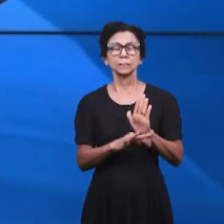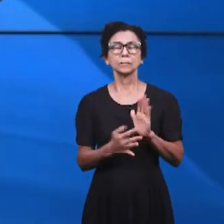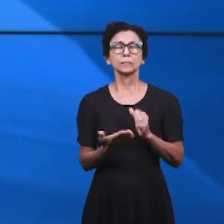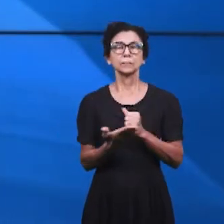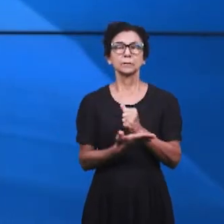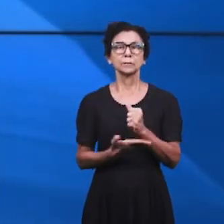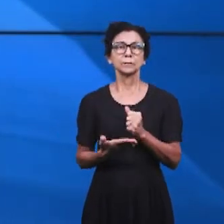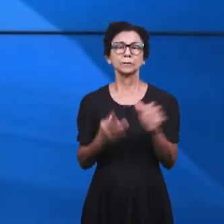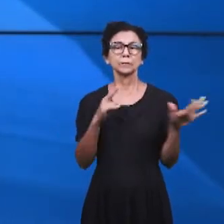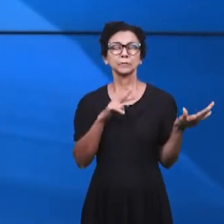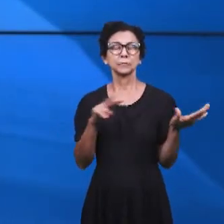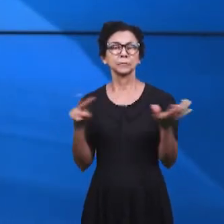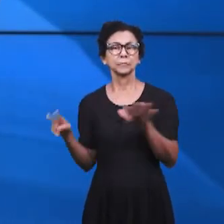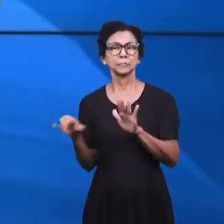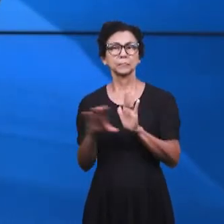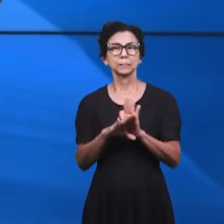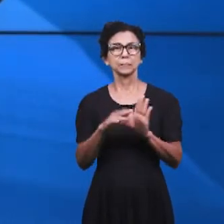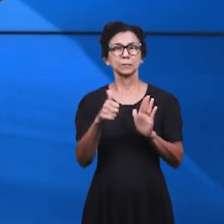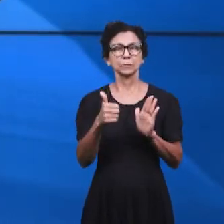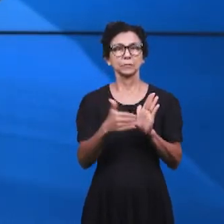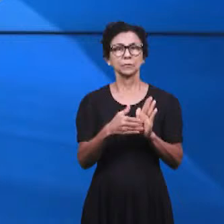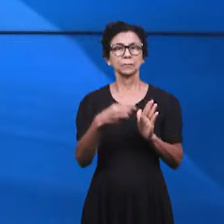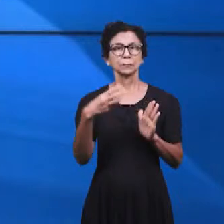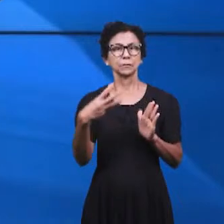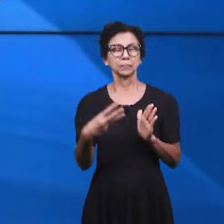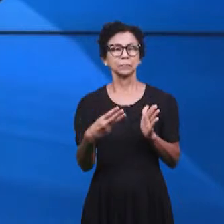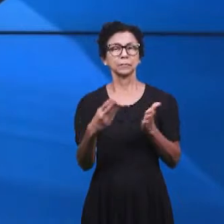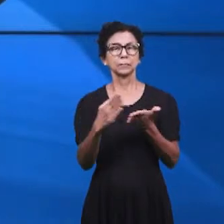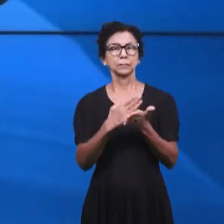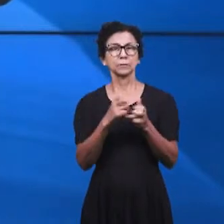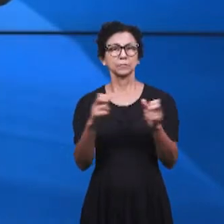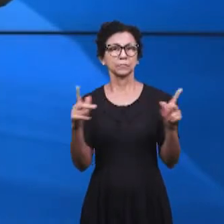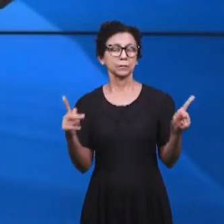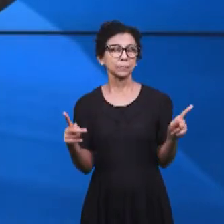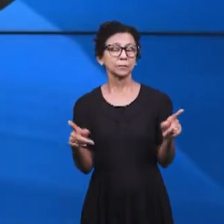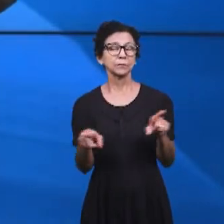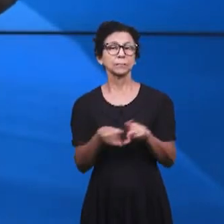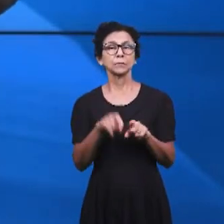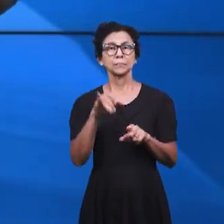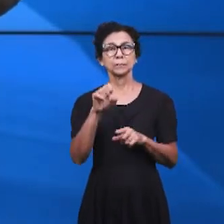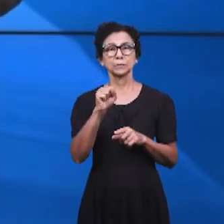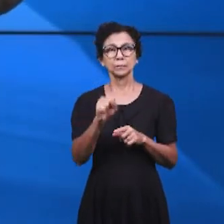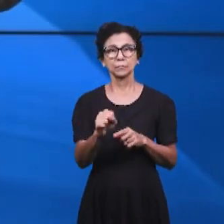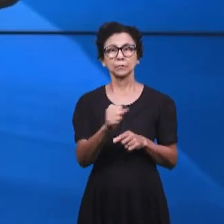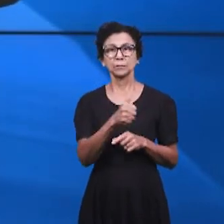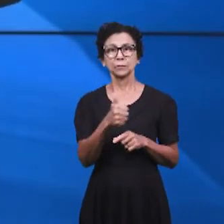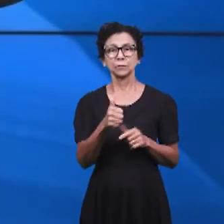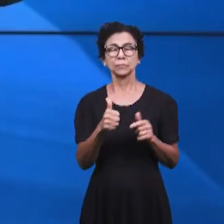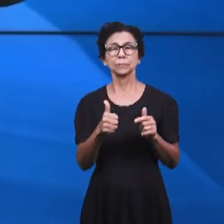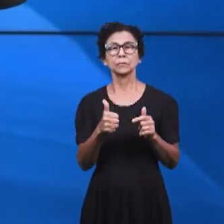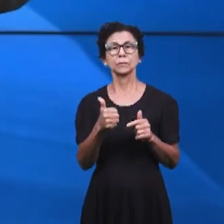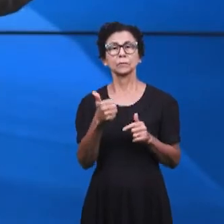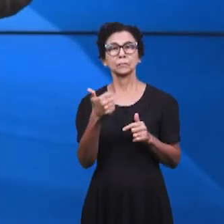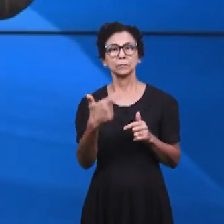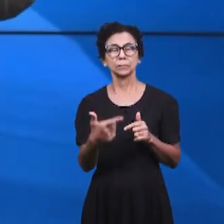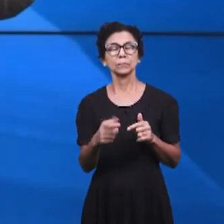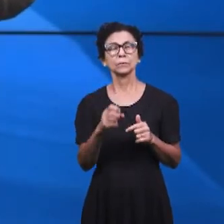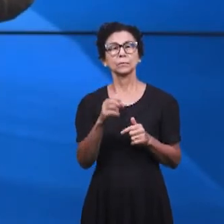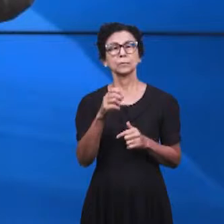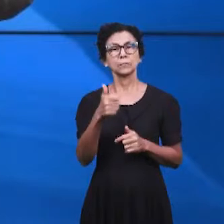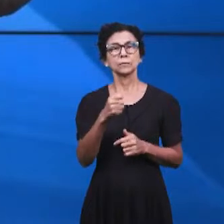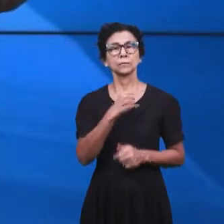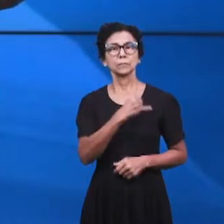semana, nós temos os capítulos 1 a 3 do livro de Apocalipse, além de Isaías 11:2 e de 1